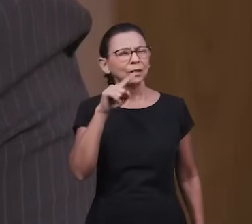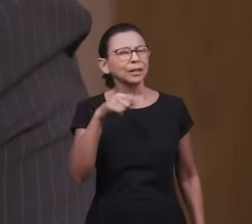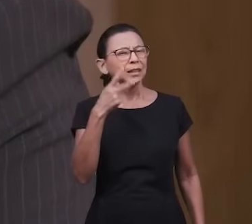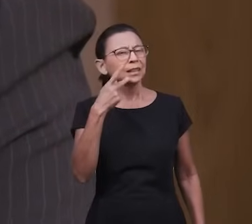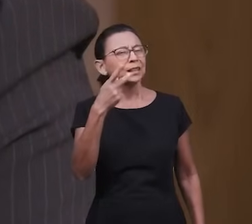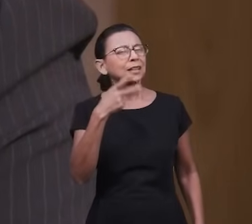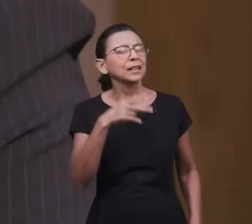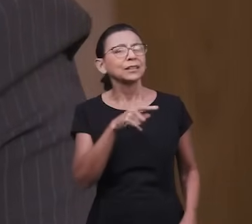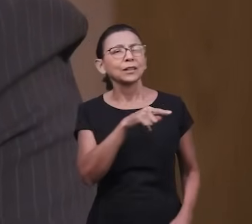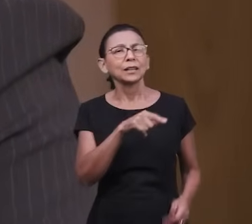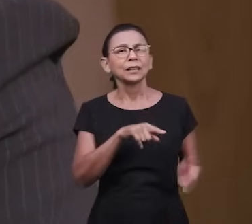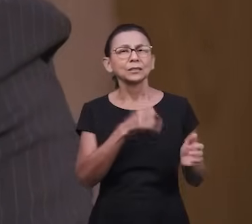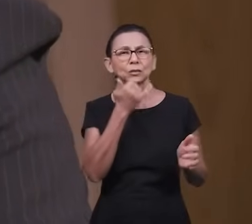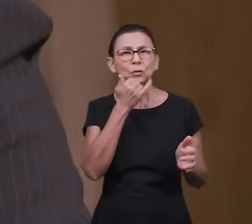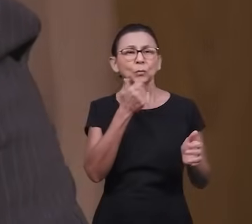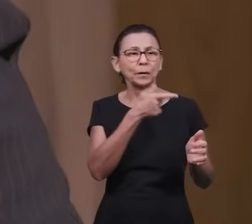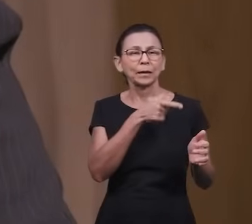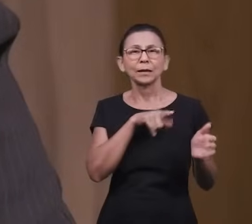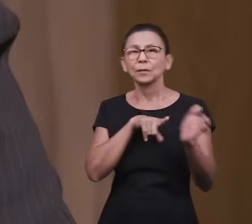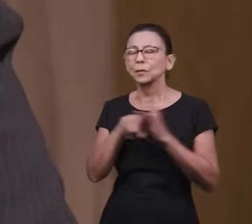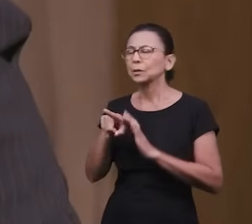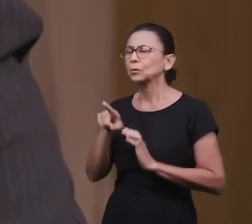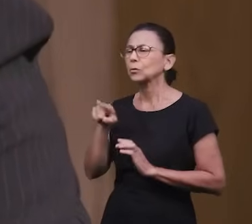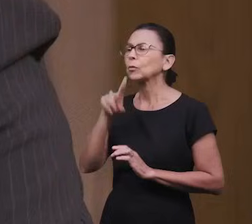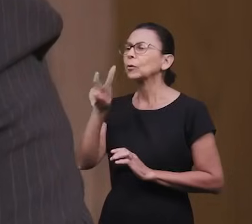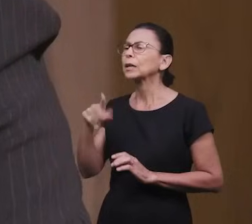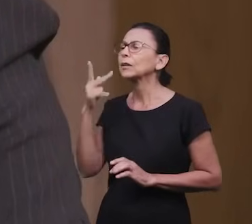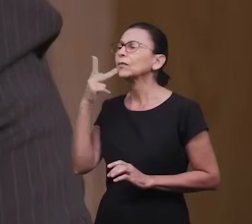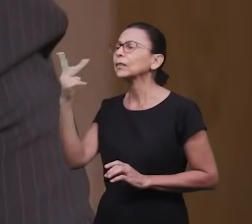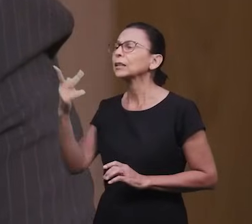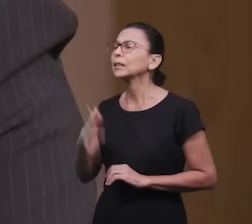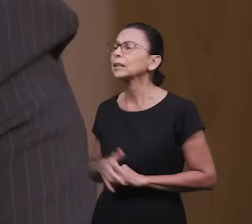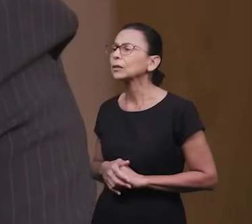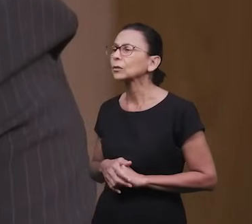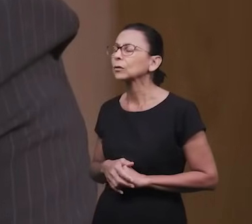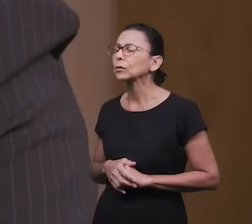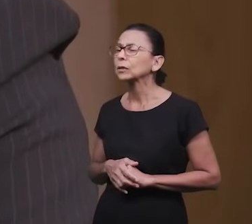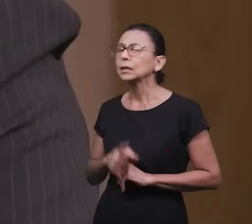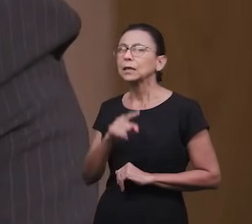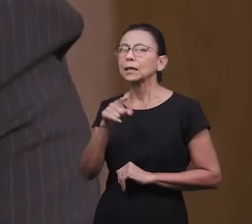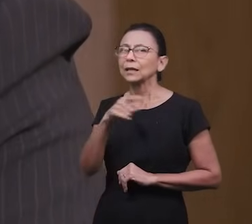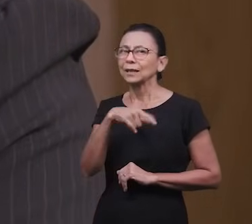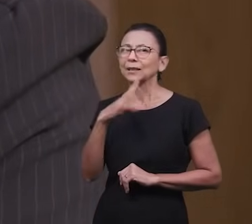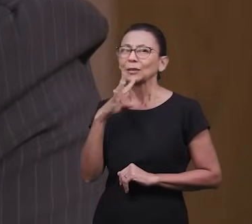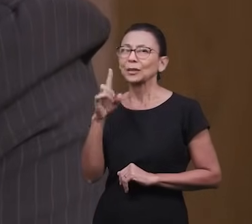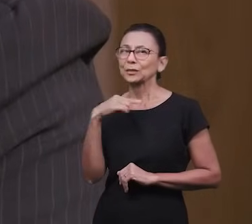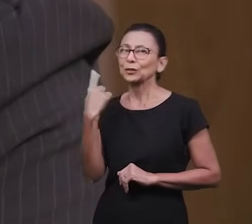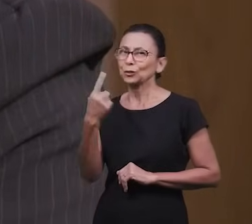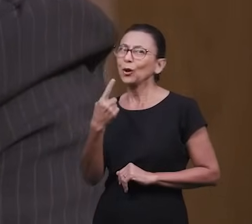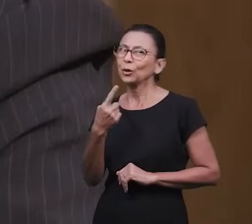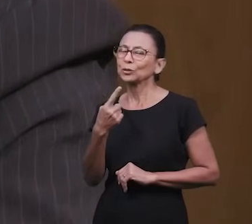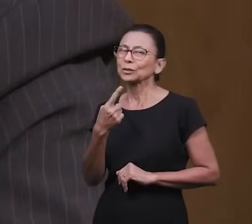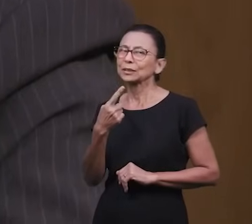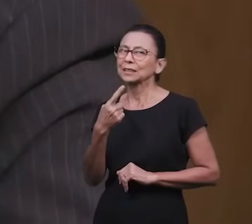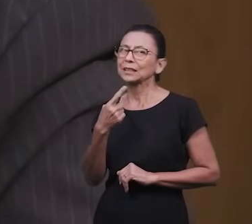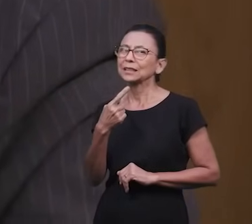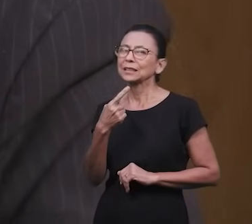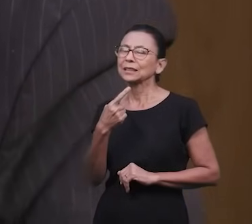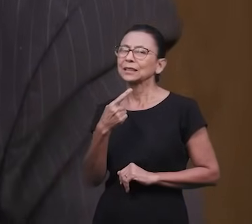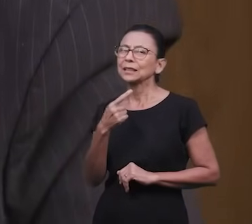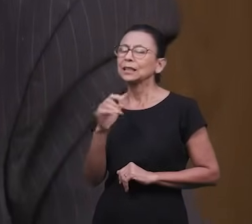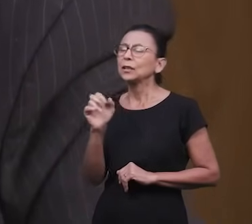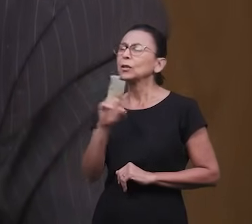falei, quem está falando? Porque fica Edson, e ela, como conhece todos,